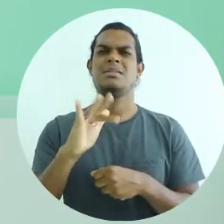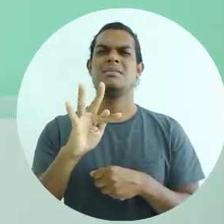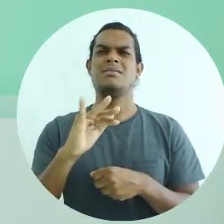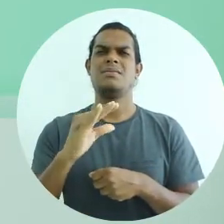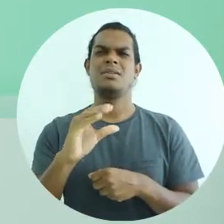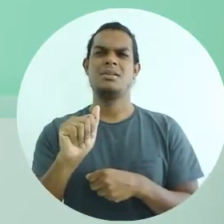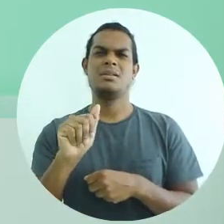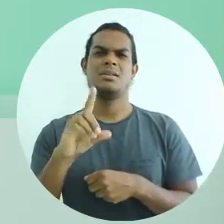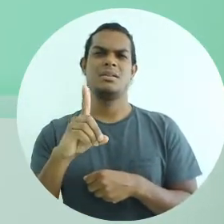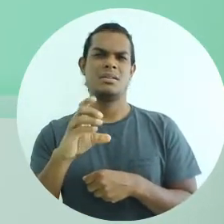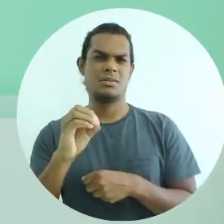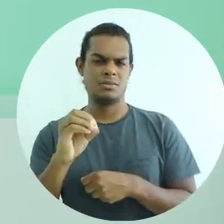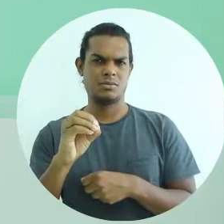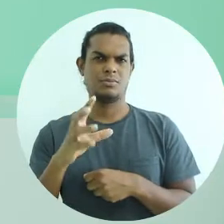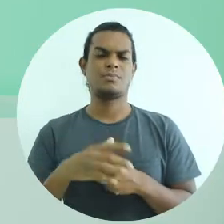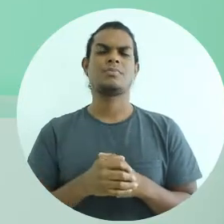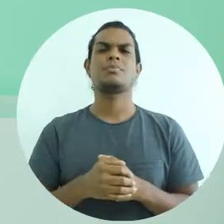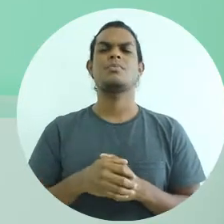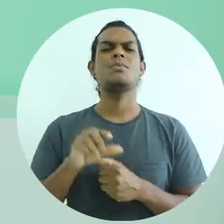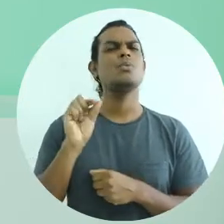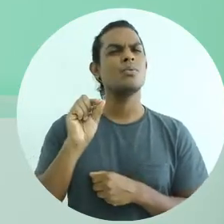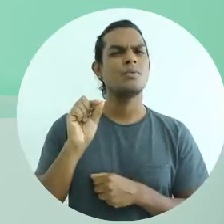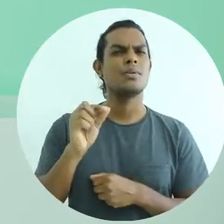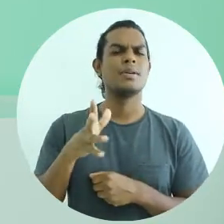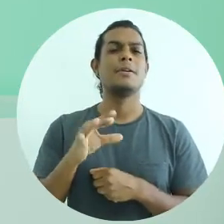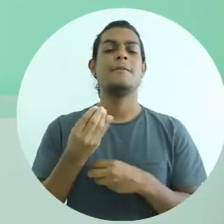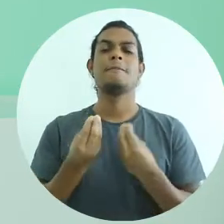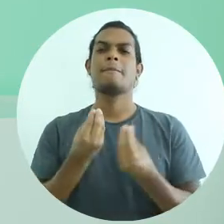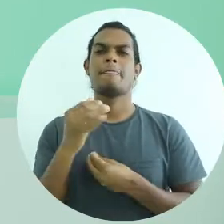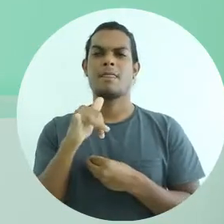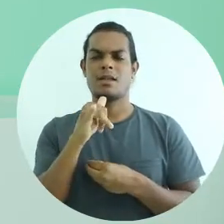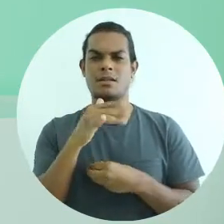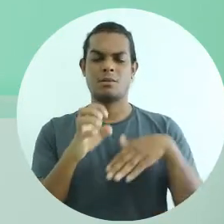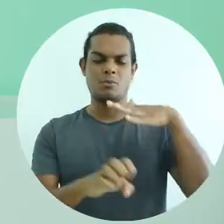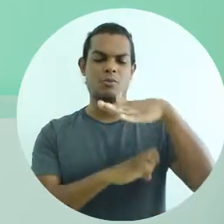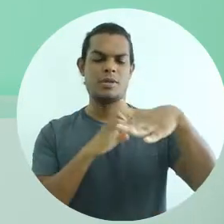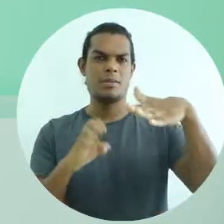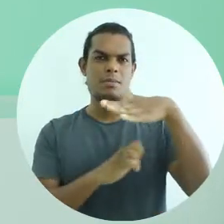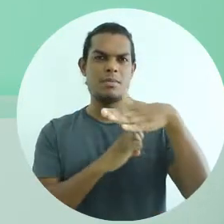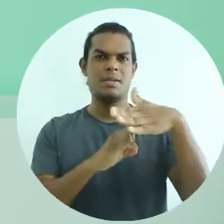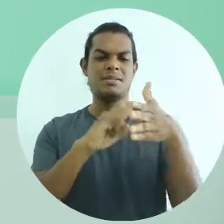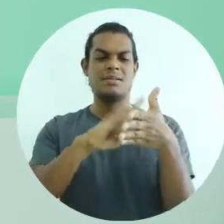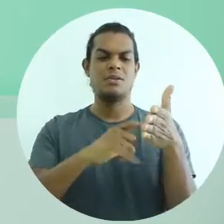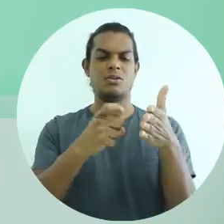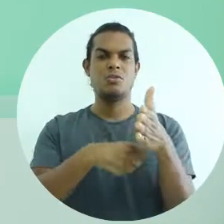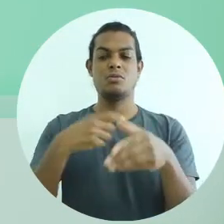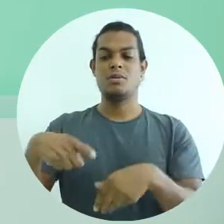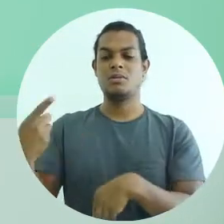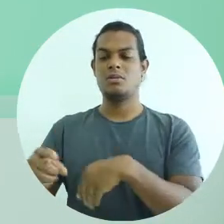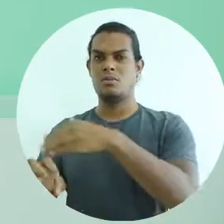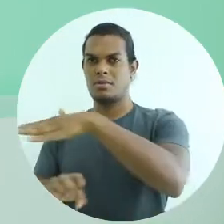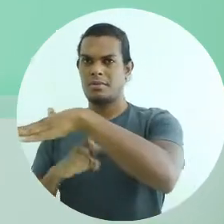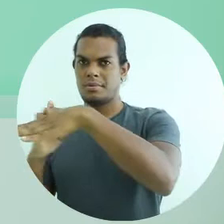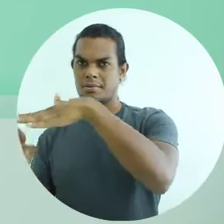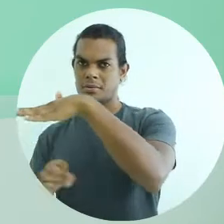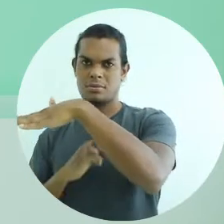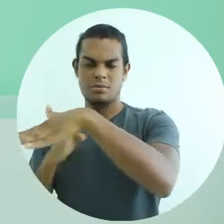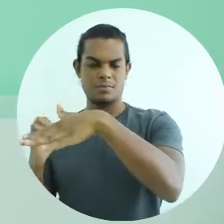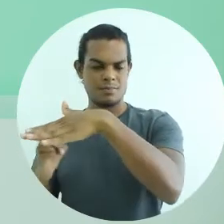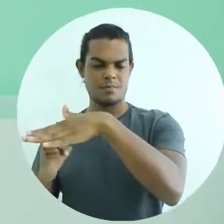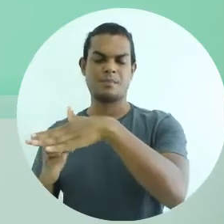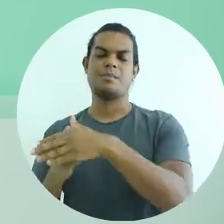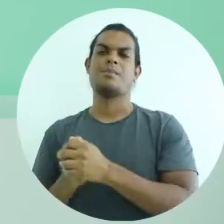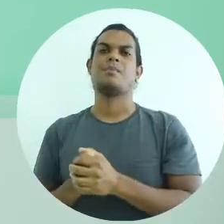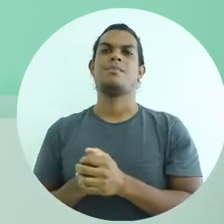certificar? Certificar é quando uma empresa, ela contrata uma empresa que não está relacionada a ela, uma outra